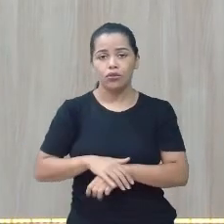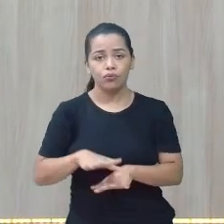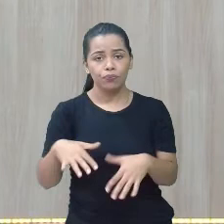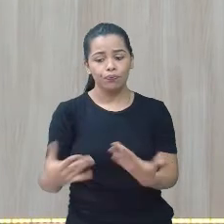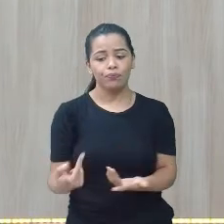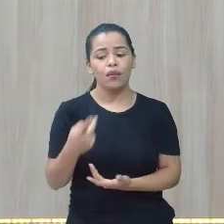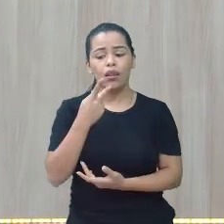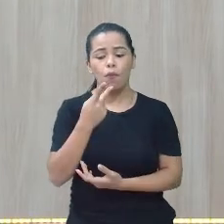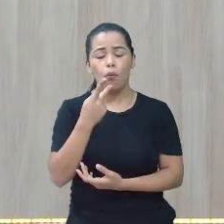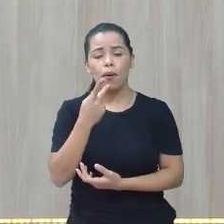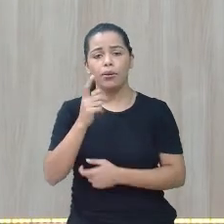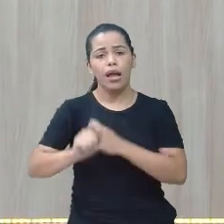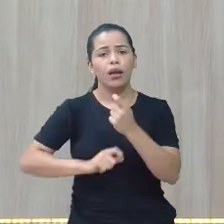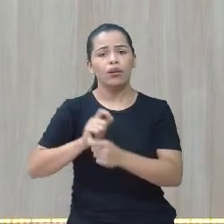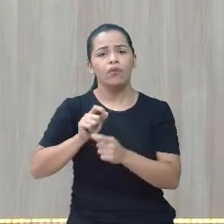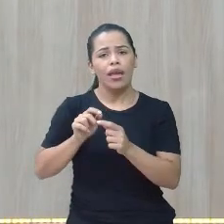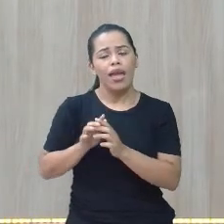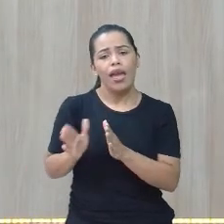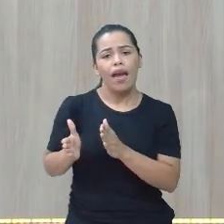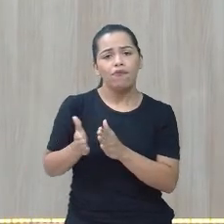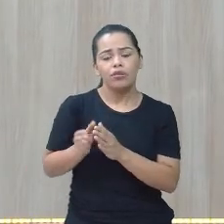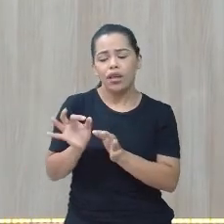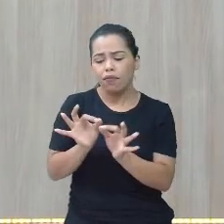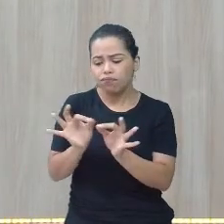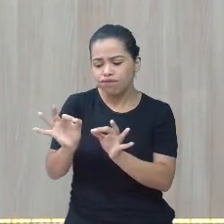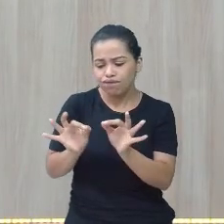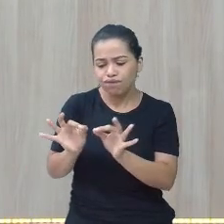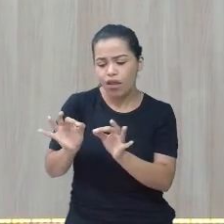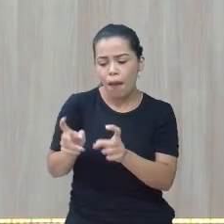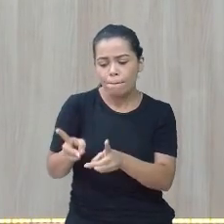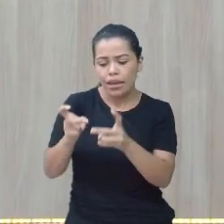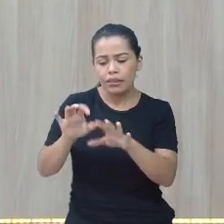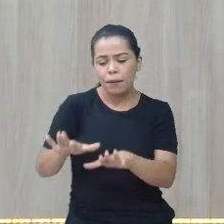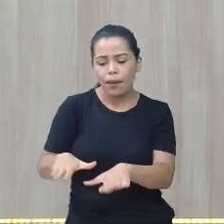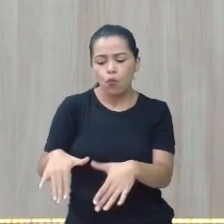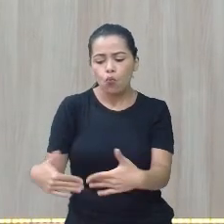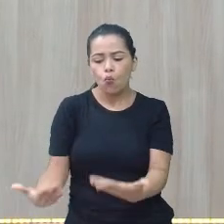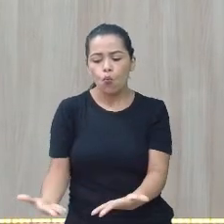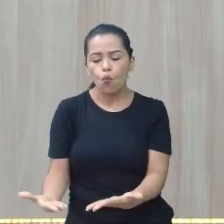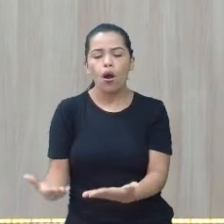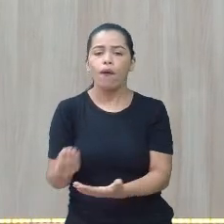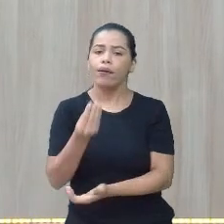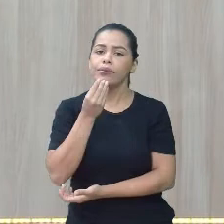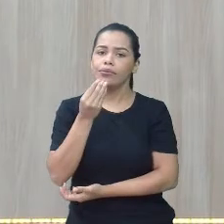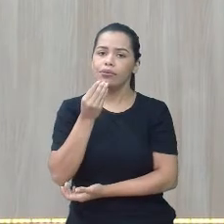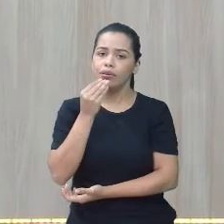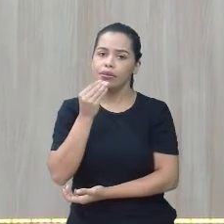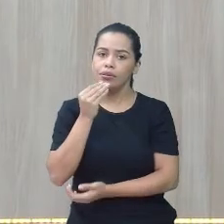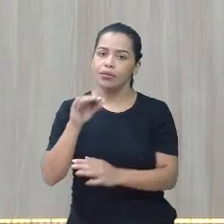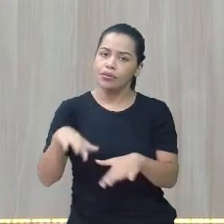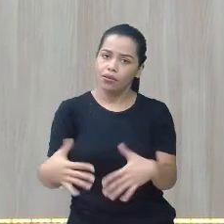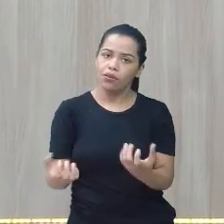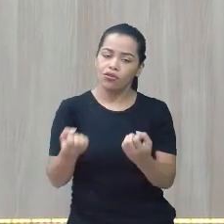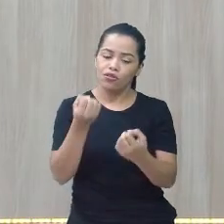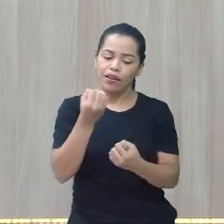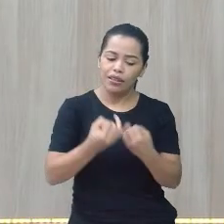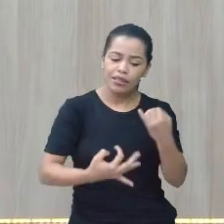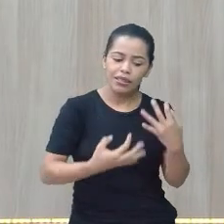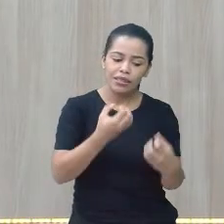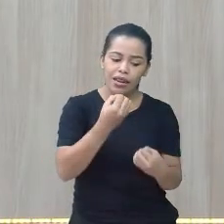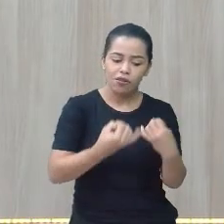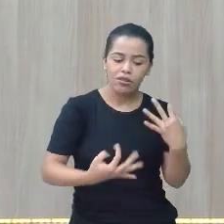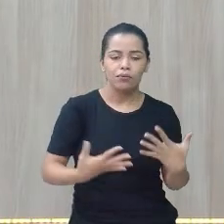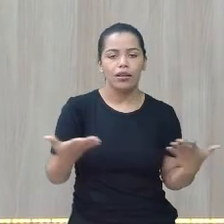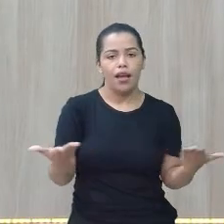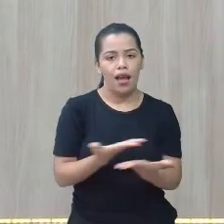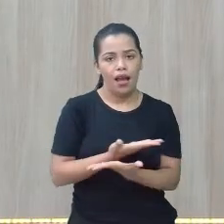como se você pudesse medir uma chance. Então, quando a gente vai tentar, nesse primeiro momento, descrever essas situações, né, e a